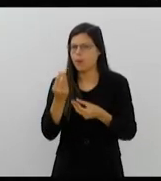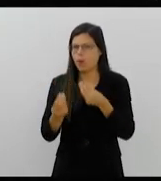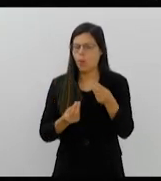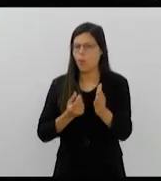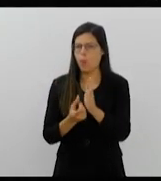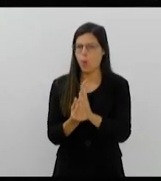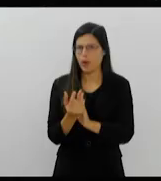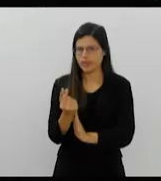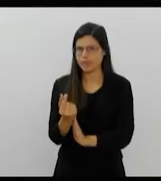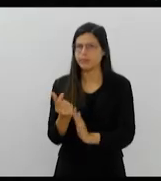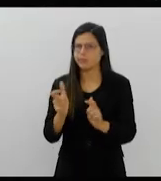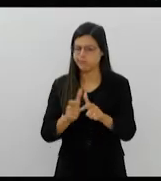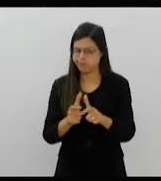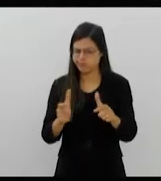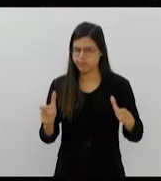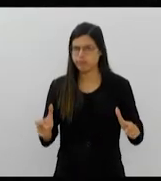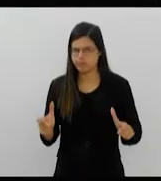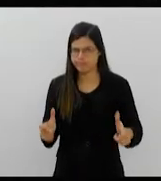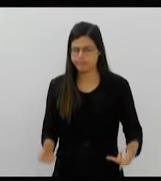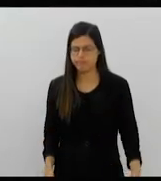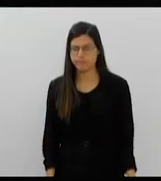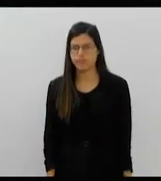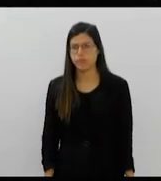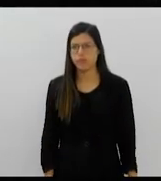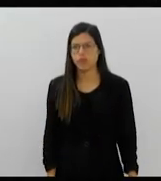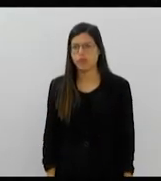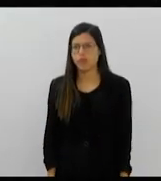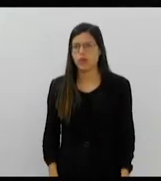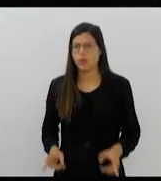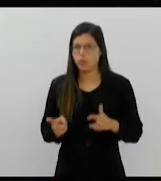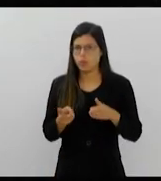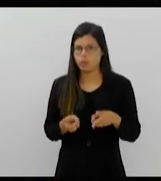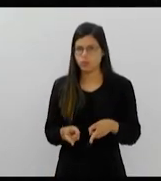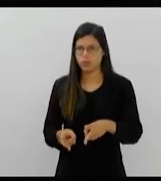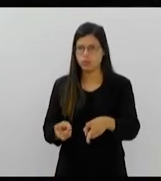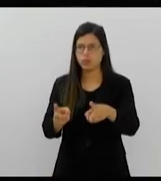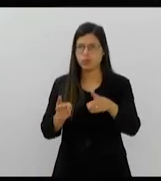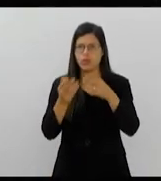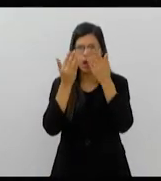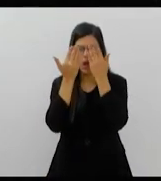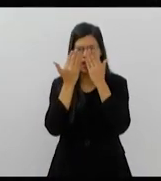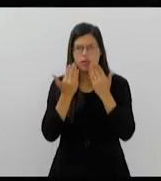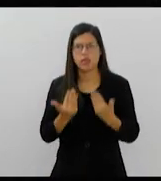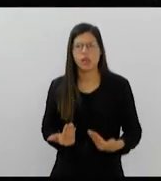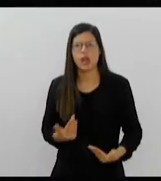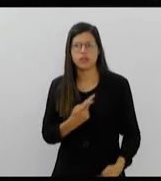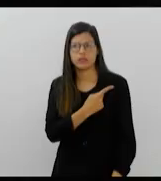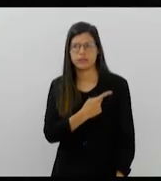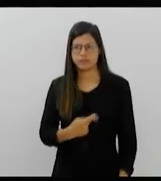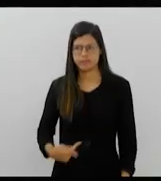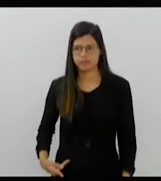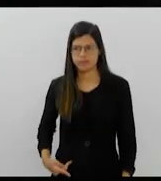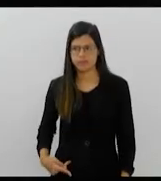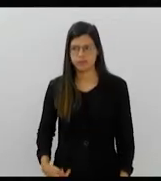orçamento. E aí, continuando aqui a análise, senhora presidente,